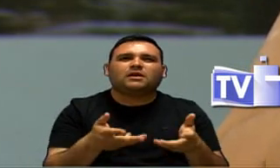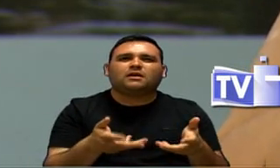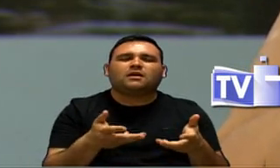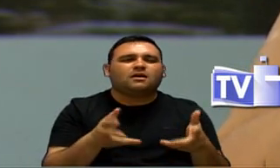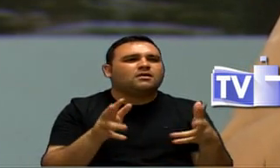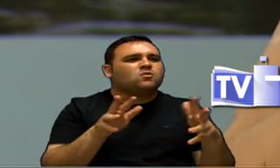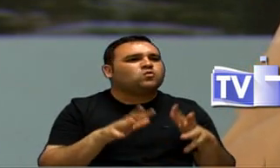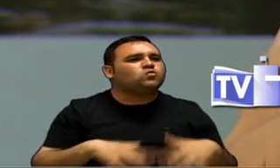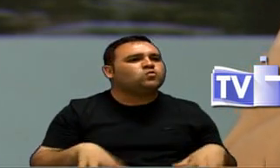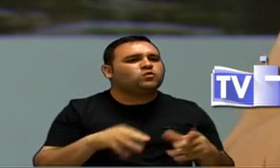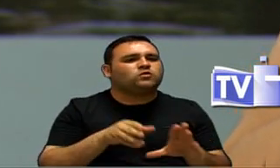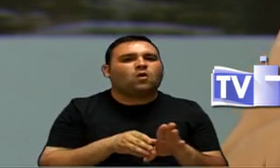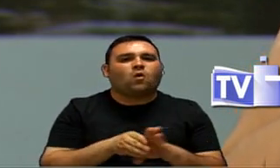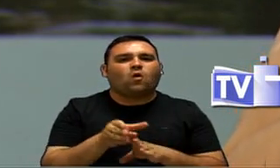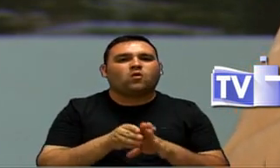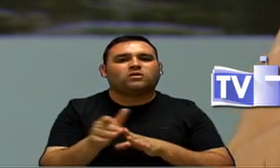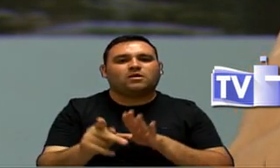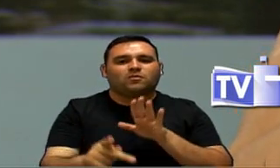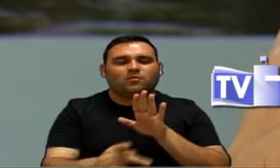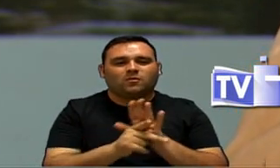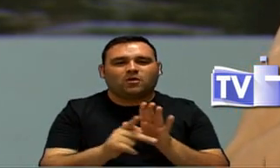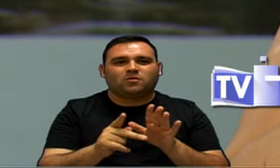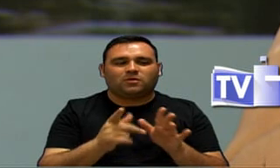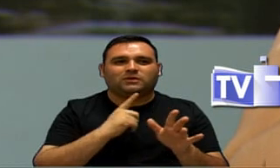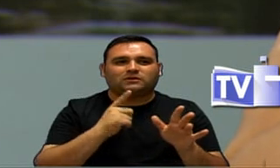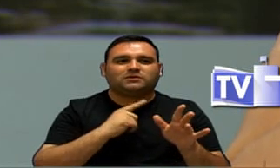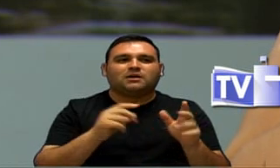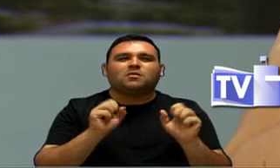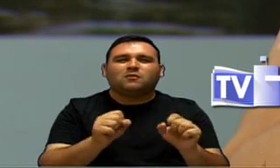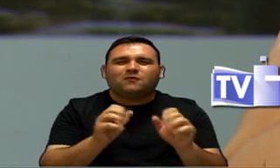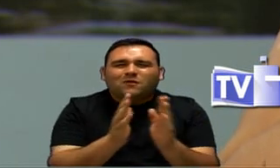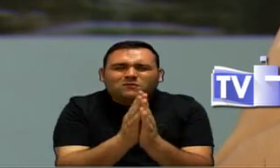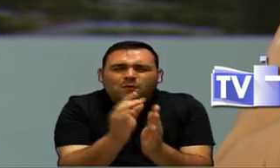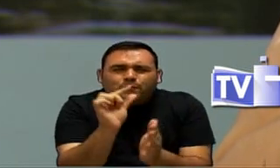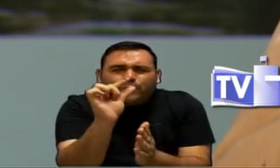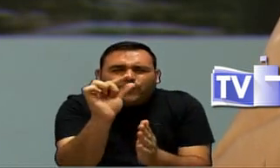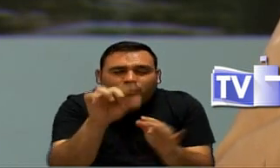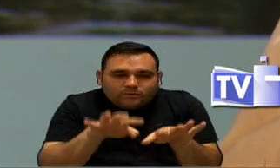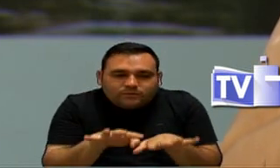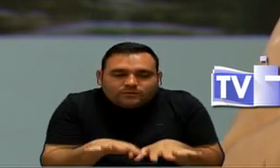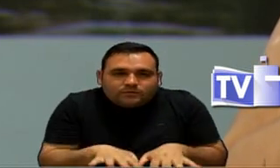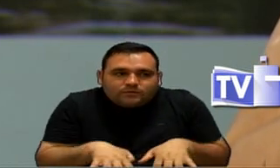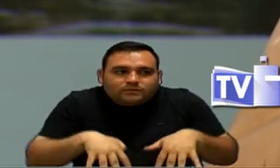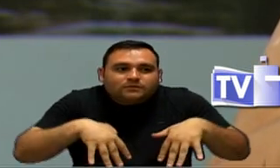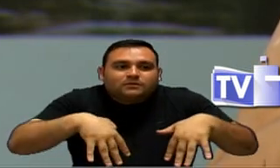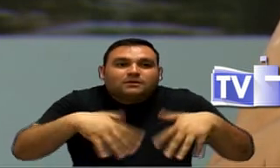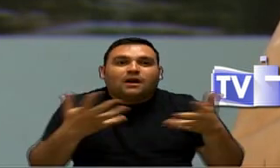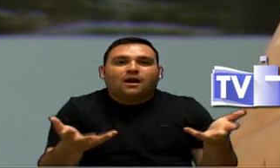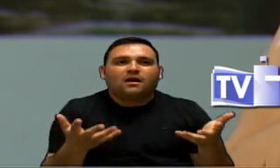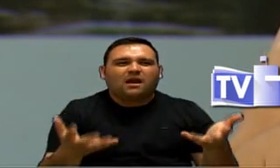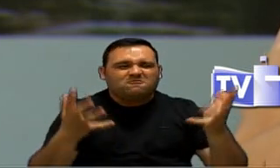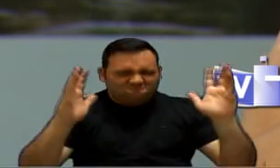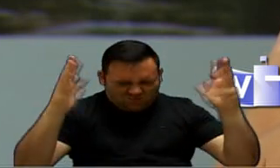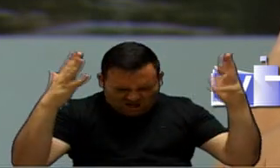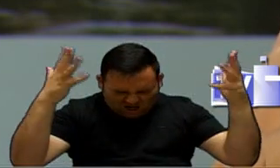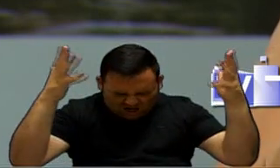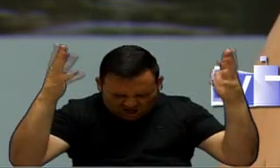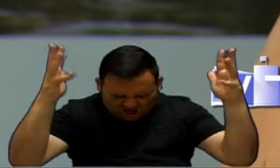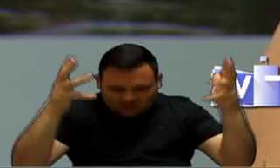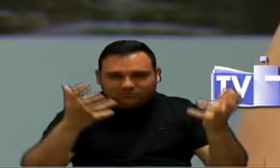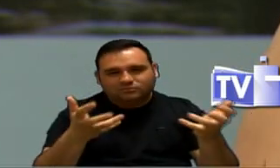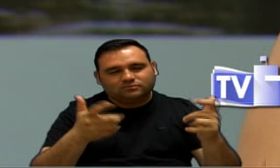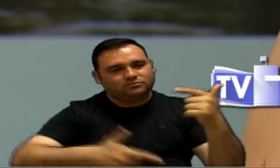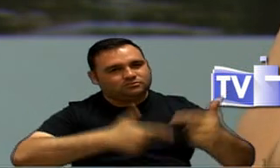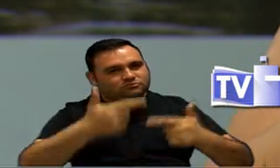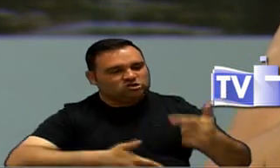que todas as conselheiras do Conselho, as titulares e as suplentes, ficassem um pouquinho de pé, porque eu queria uma salva de palmas para elas. Nosso